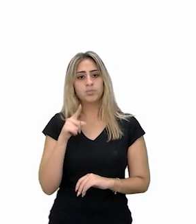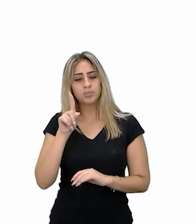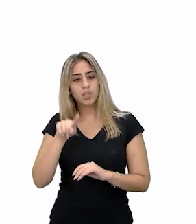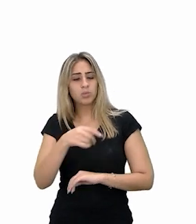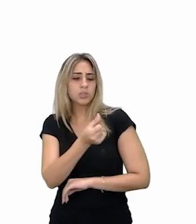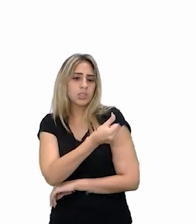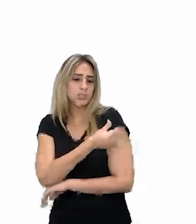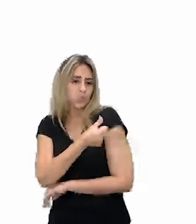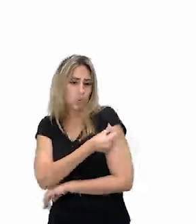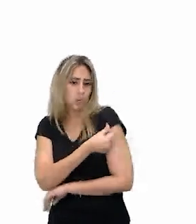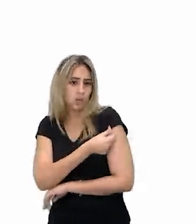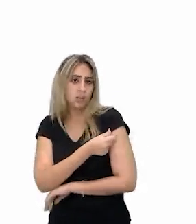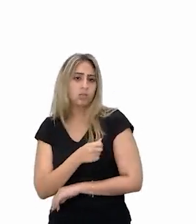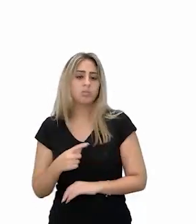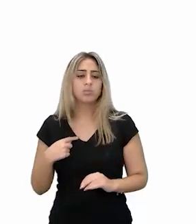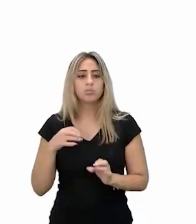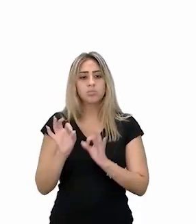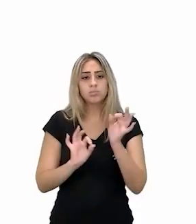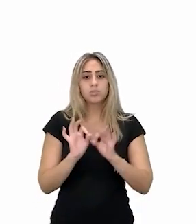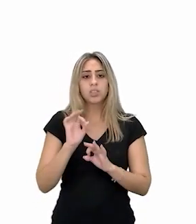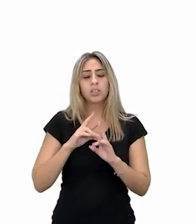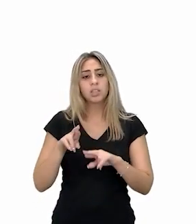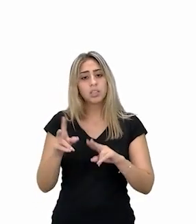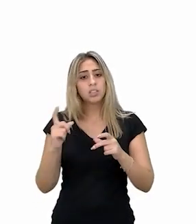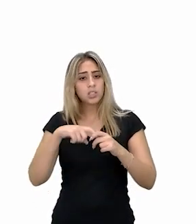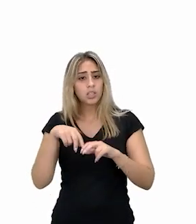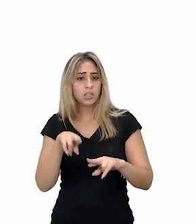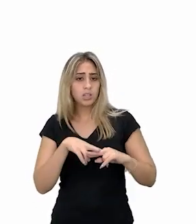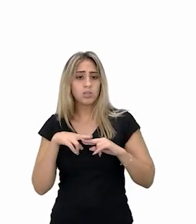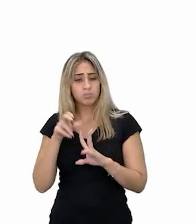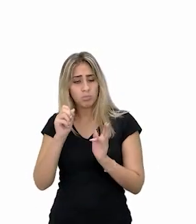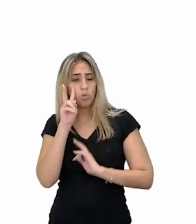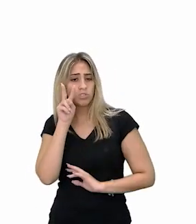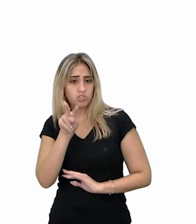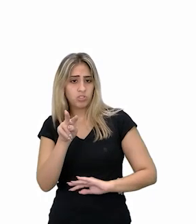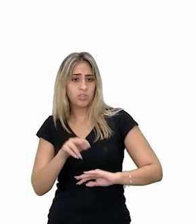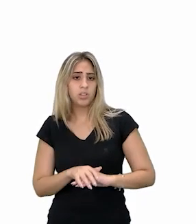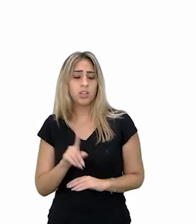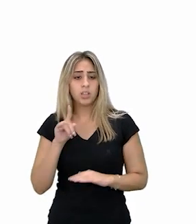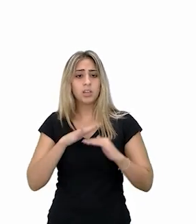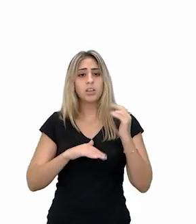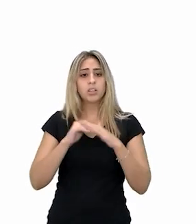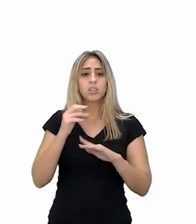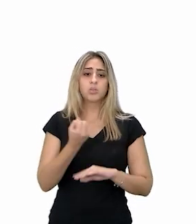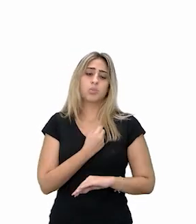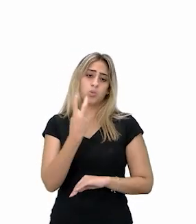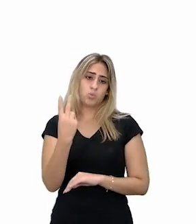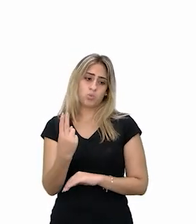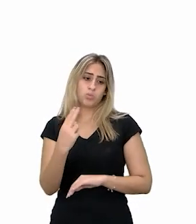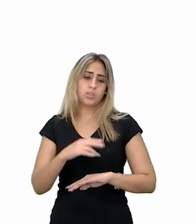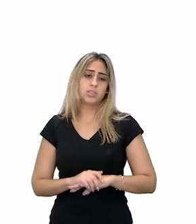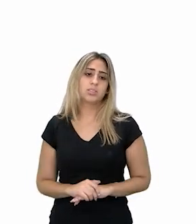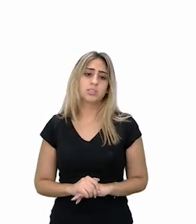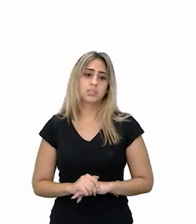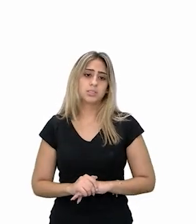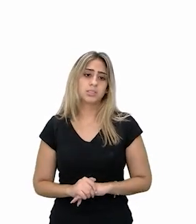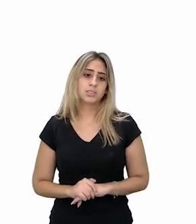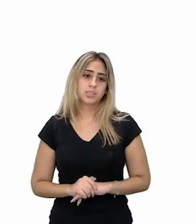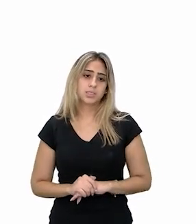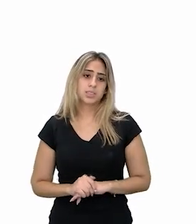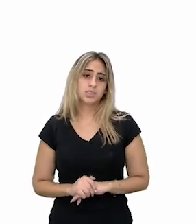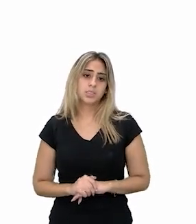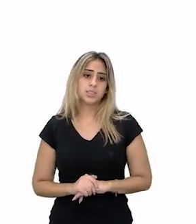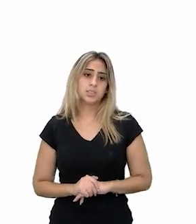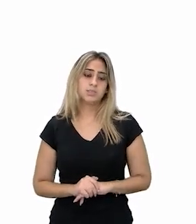6º ano, então é uma habilidade de retomada, vocês podem ver, que é a habilidade número 2, no caso. Vai estar